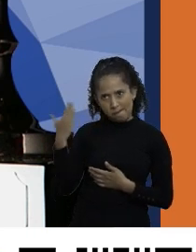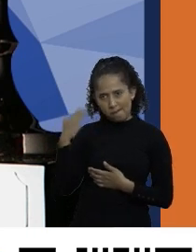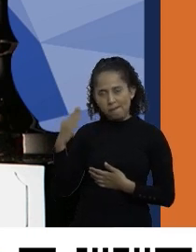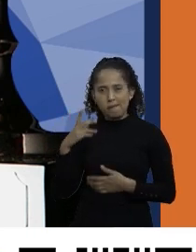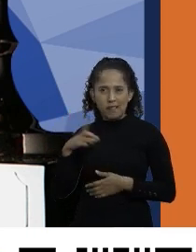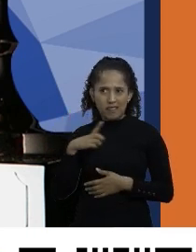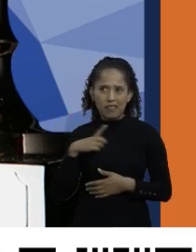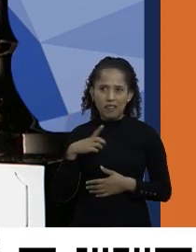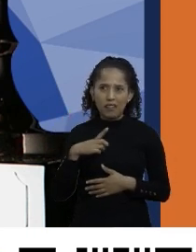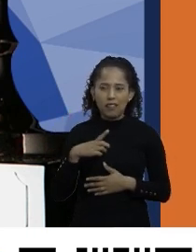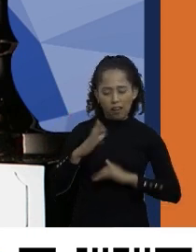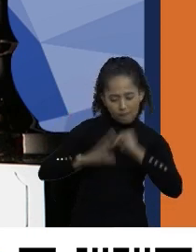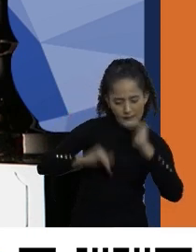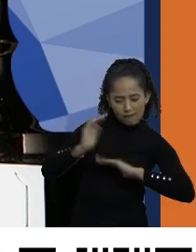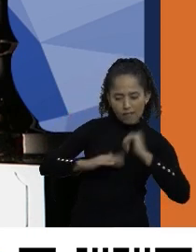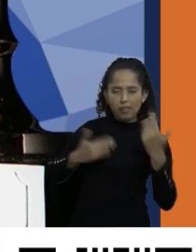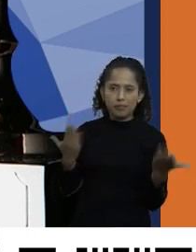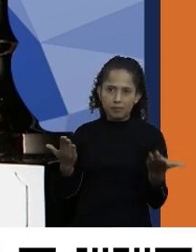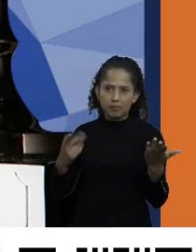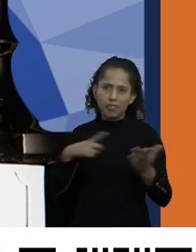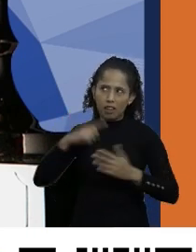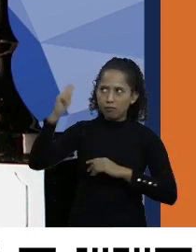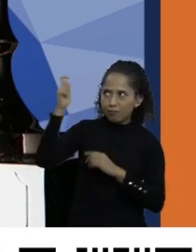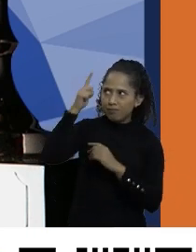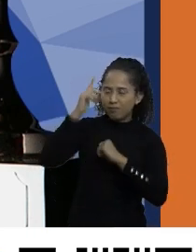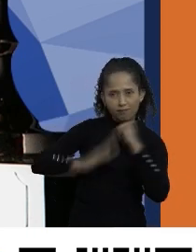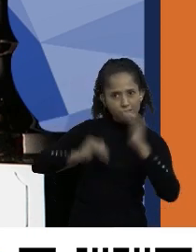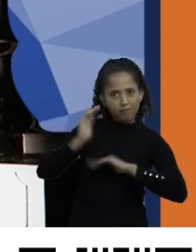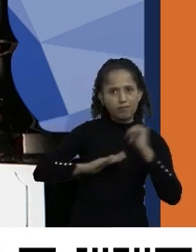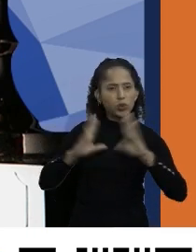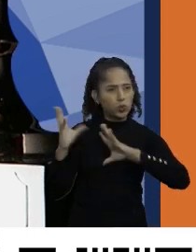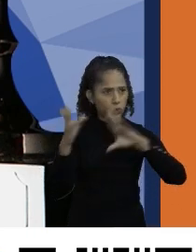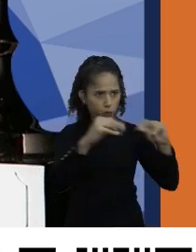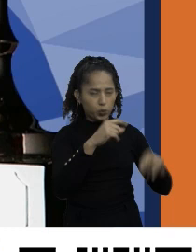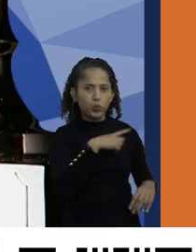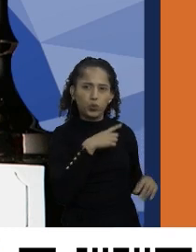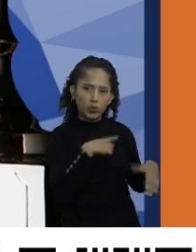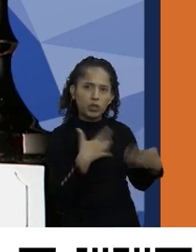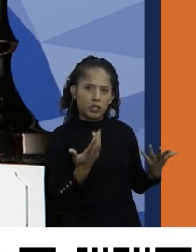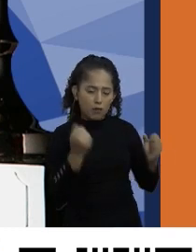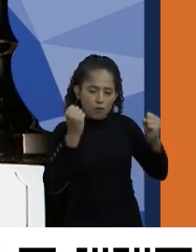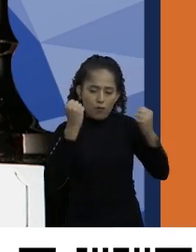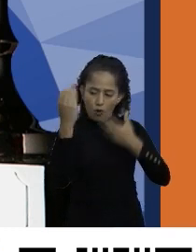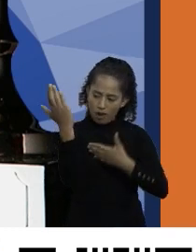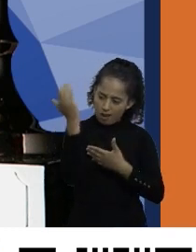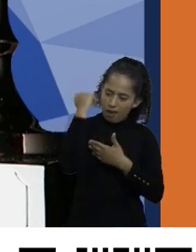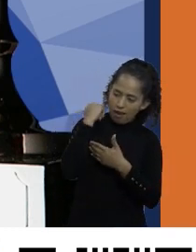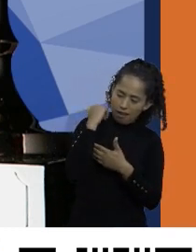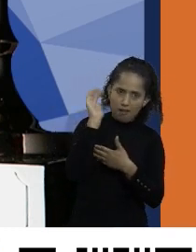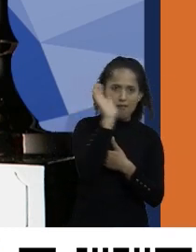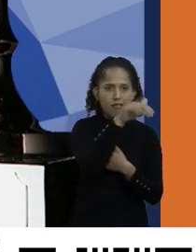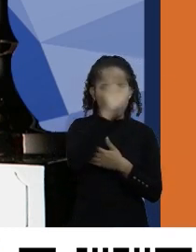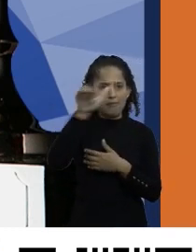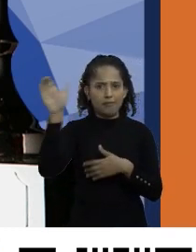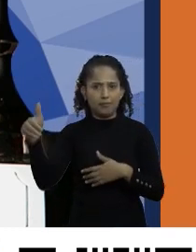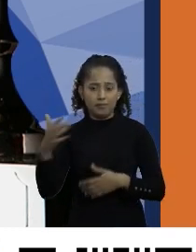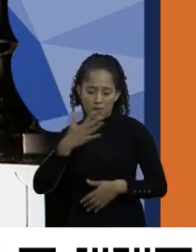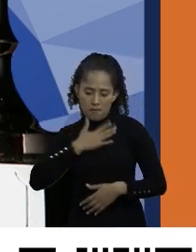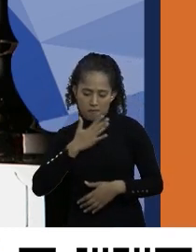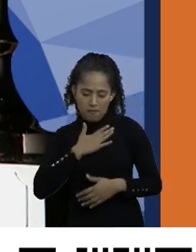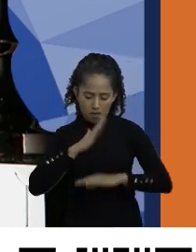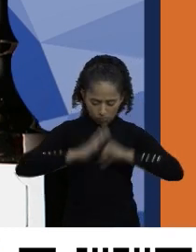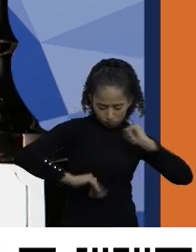né? Todos nós temos talentos, tá? Todos nós temos uma força dentro da gente. Os meus